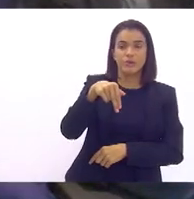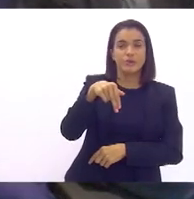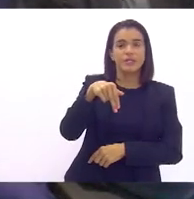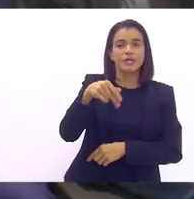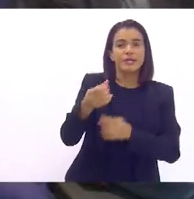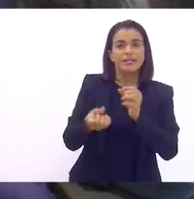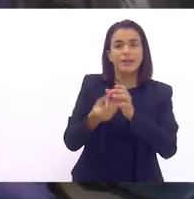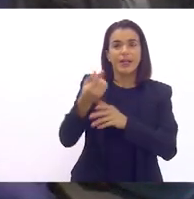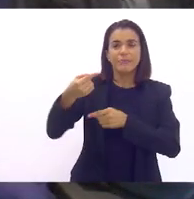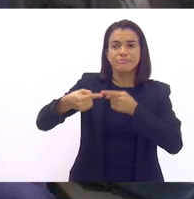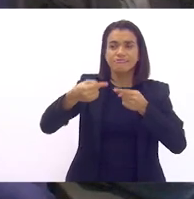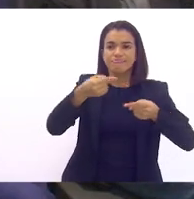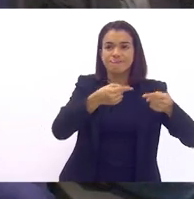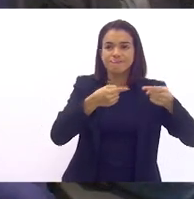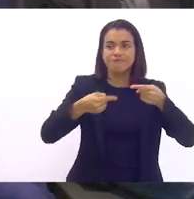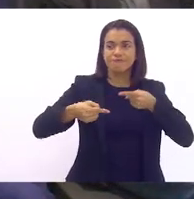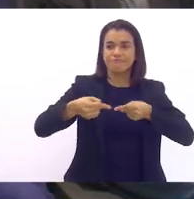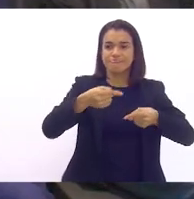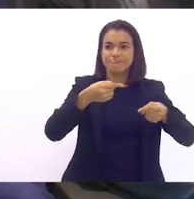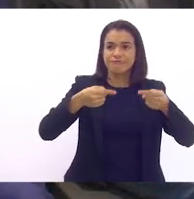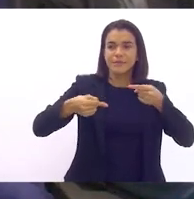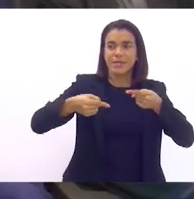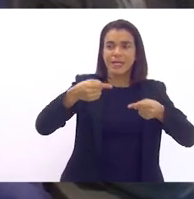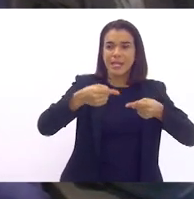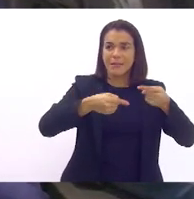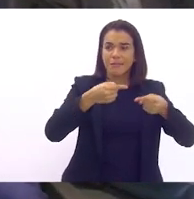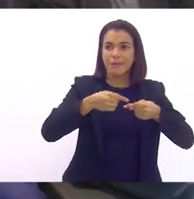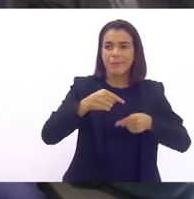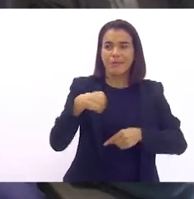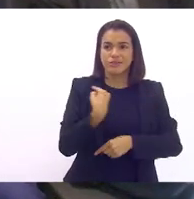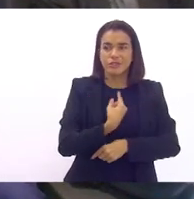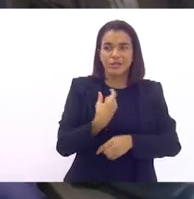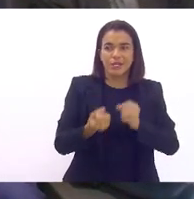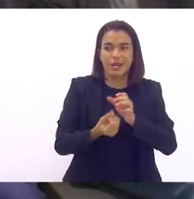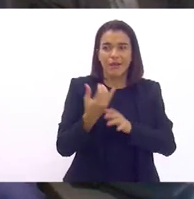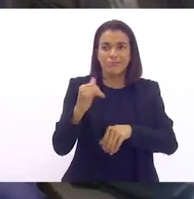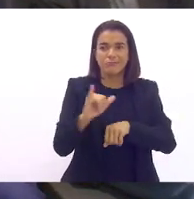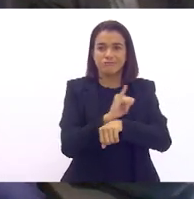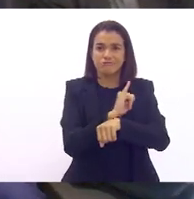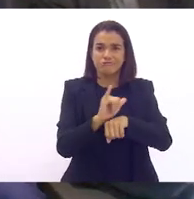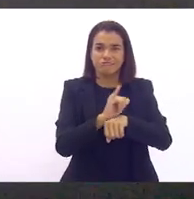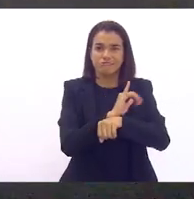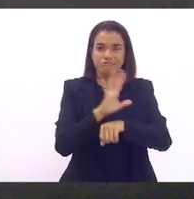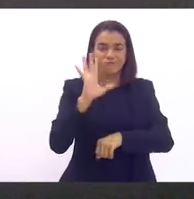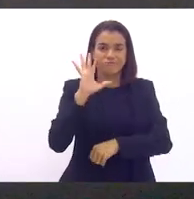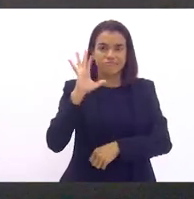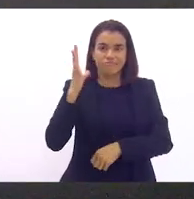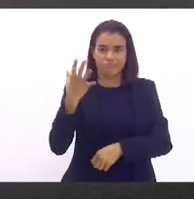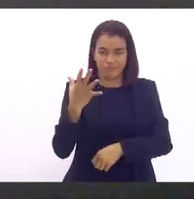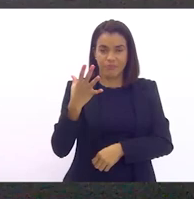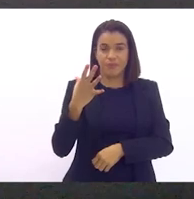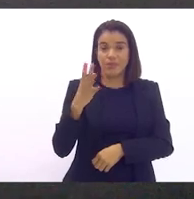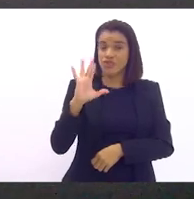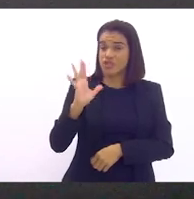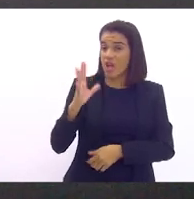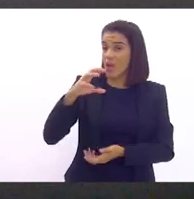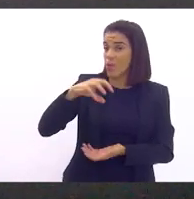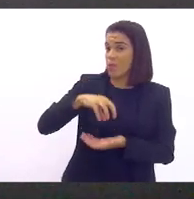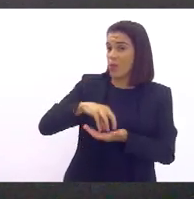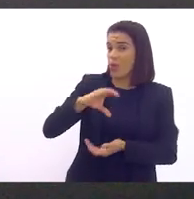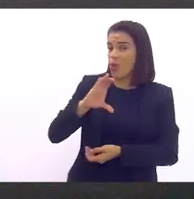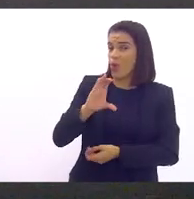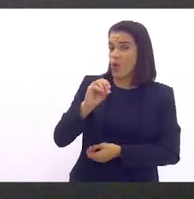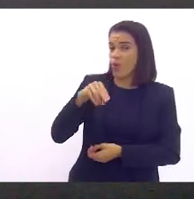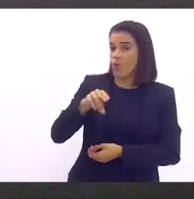debates no setor pra gente eh Ter uma estratégia definida com um conselho instalado para funcionar para